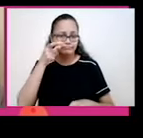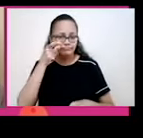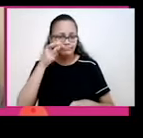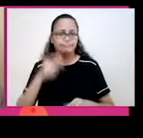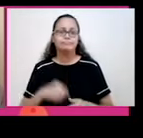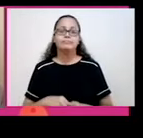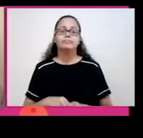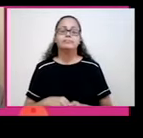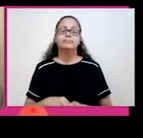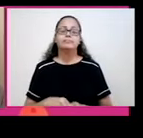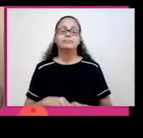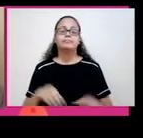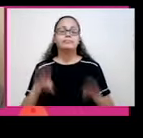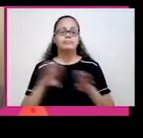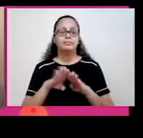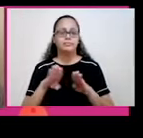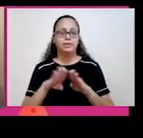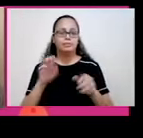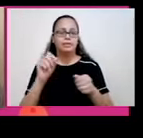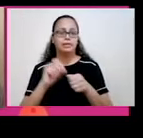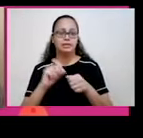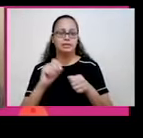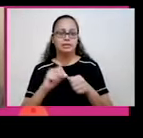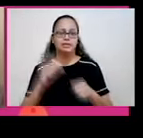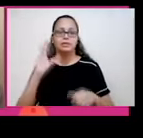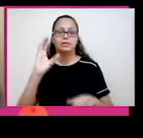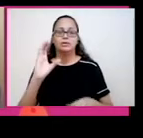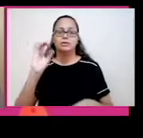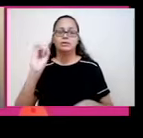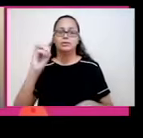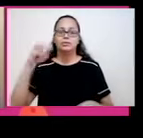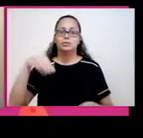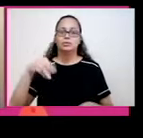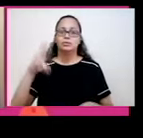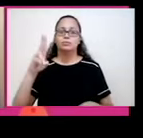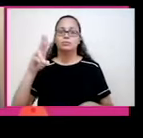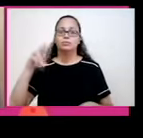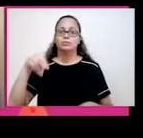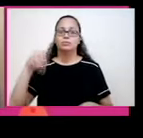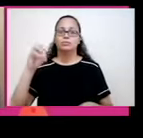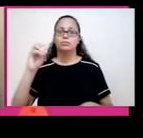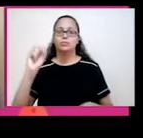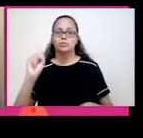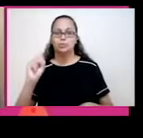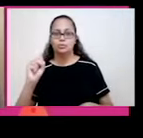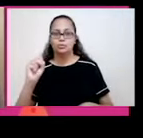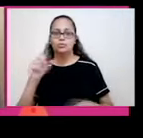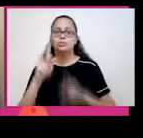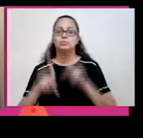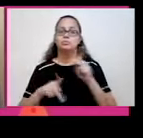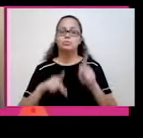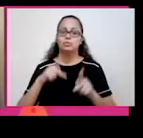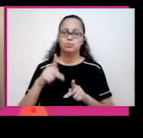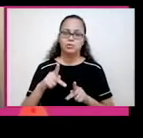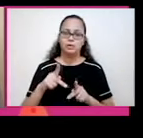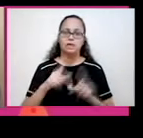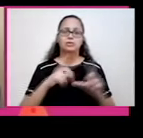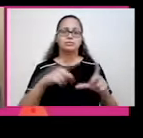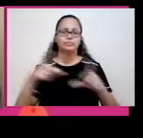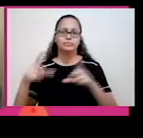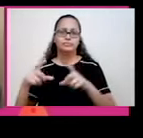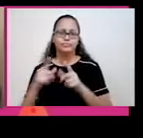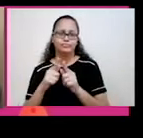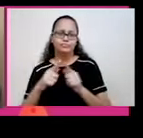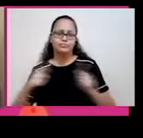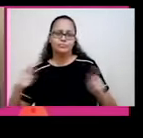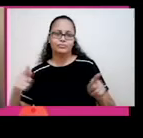certo? E houve também a criação do que se chamou de comunas populares, que eram grandes propriedades, né? Propriedades extensas, com cerca